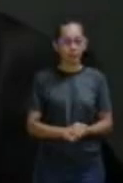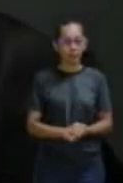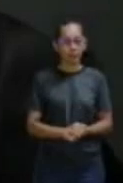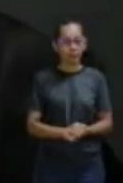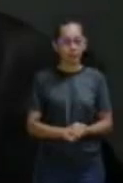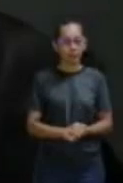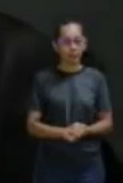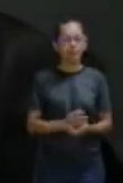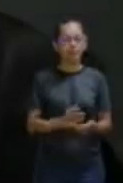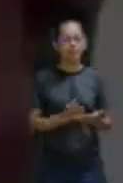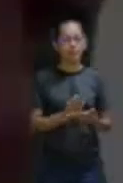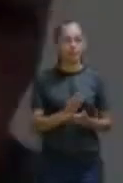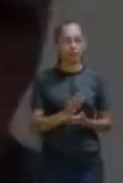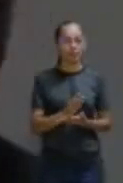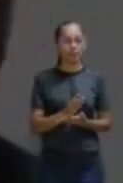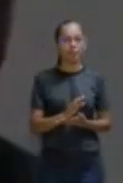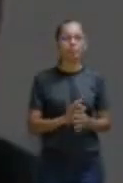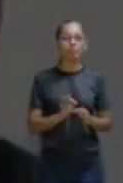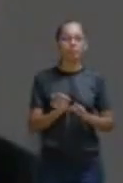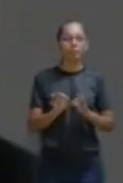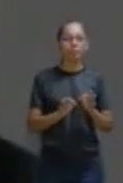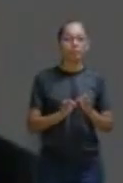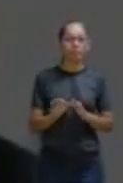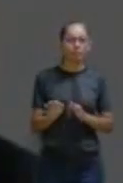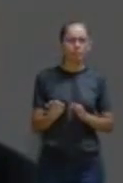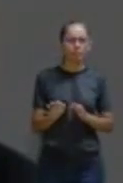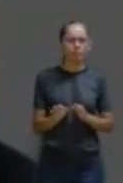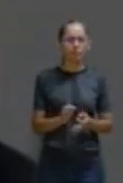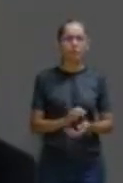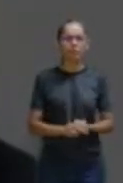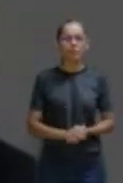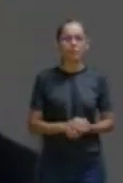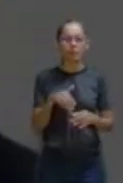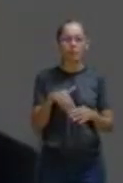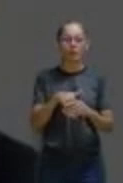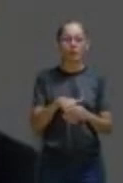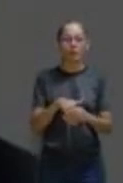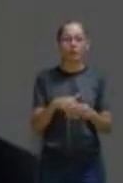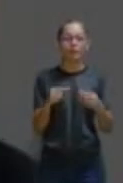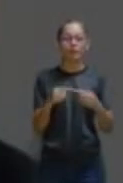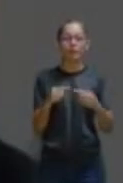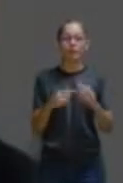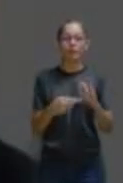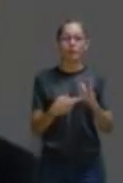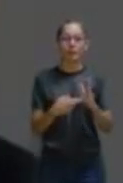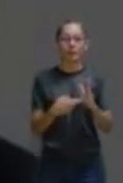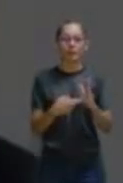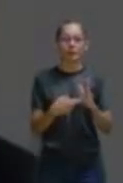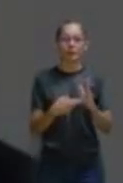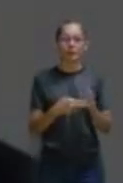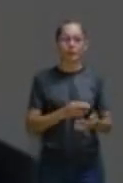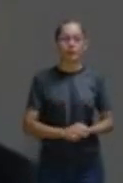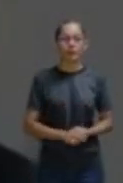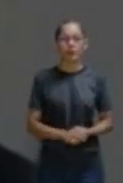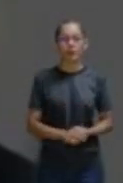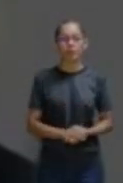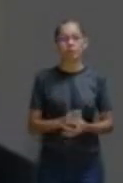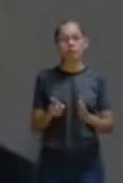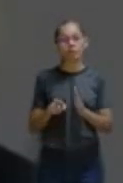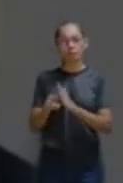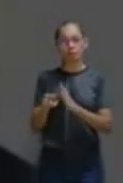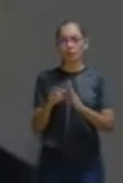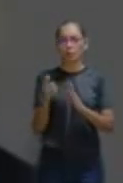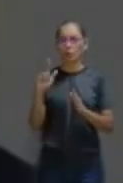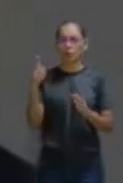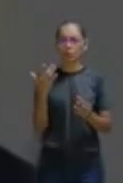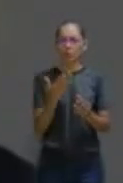Regularização. Regularização. Nos termos do voto proferido pelo relator. Eu pergunto se há algum